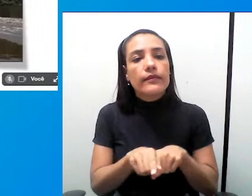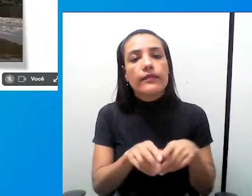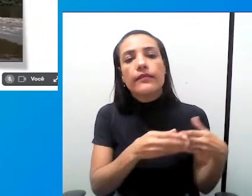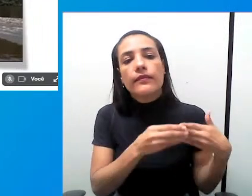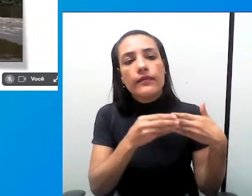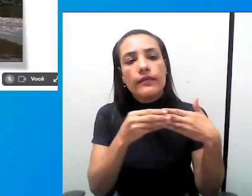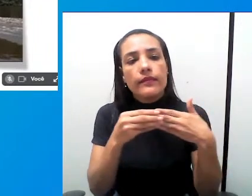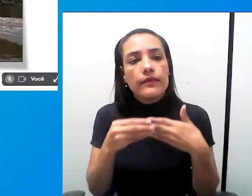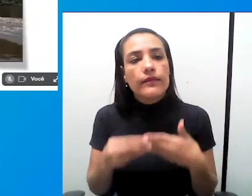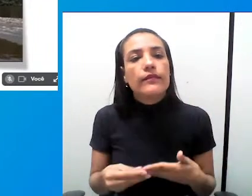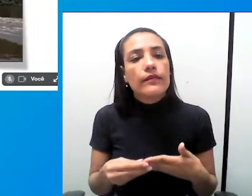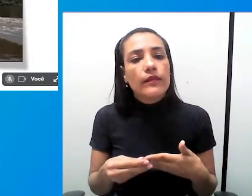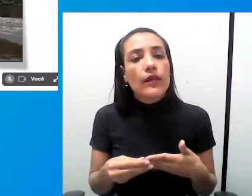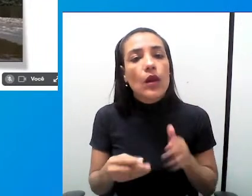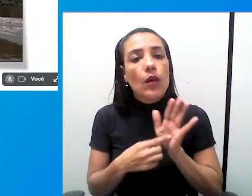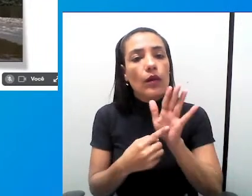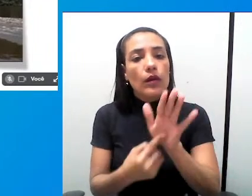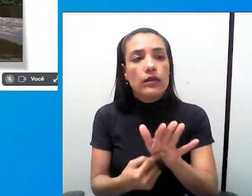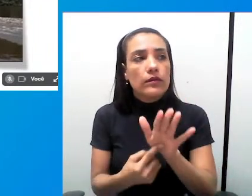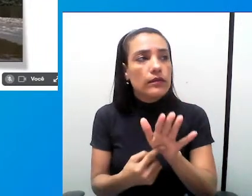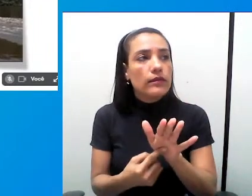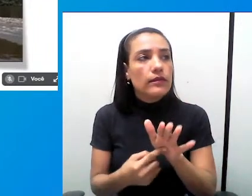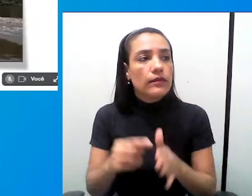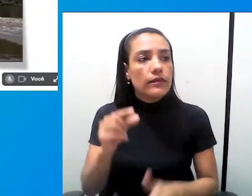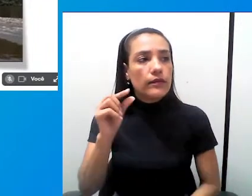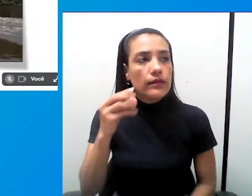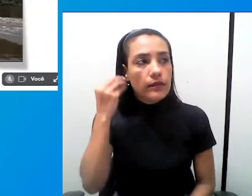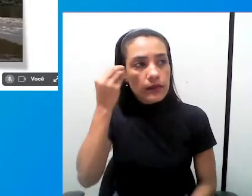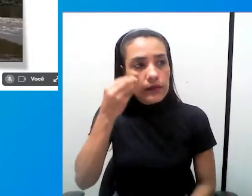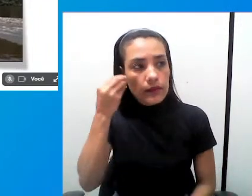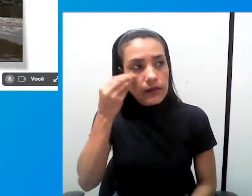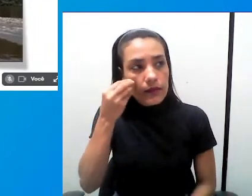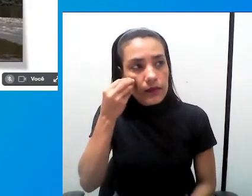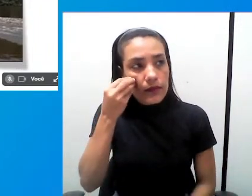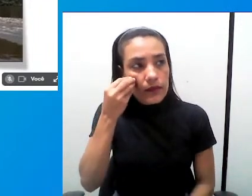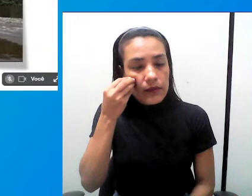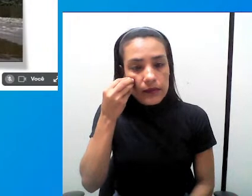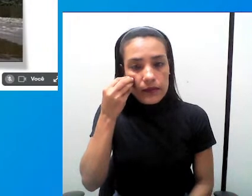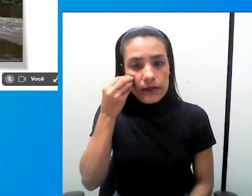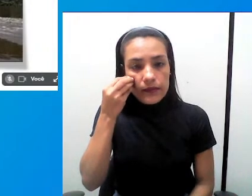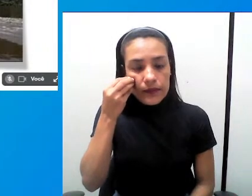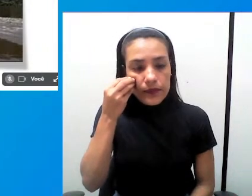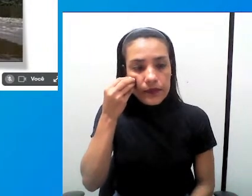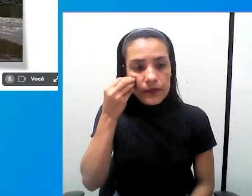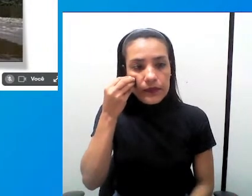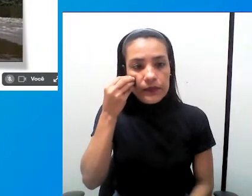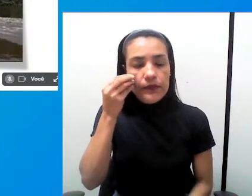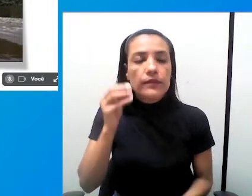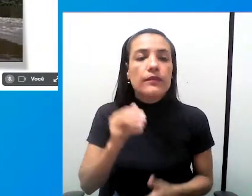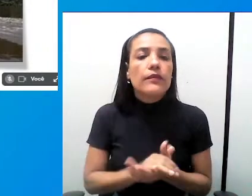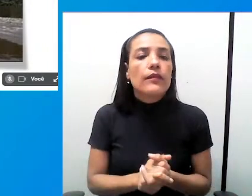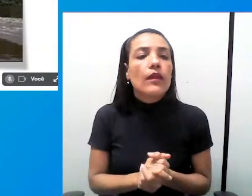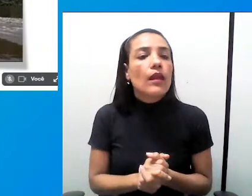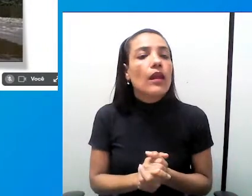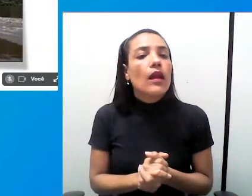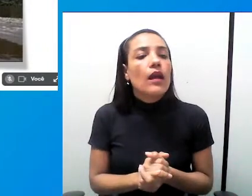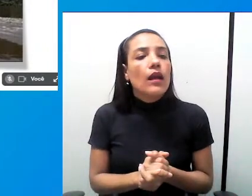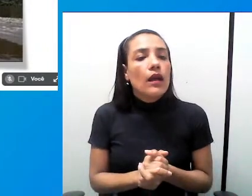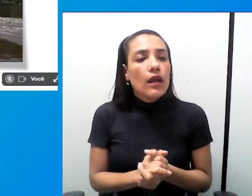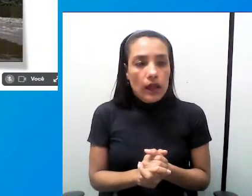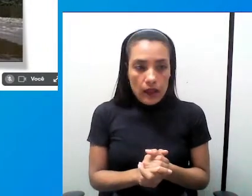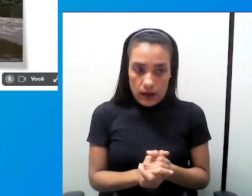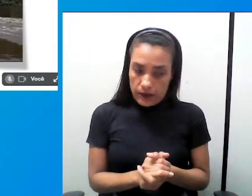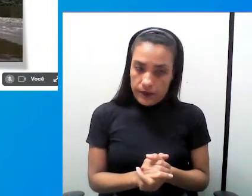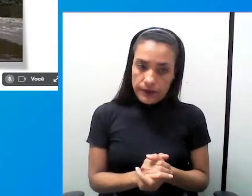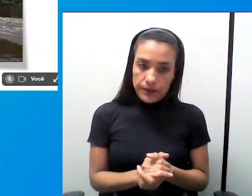são um pouco das nossas experiências e que nós temos trazido aqui, que nós temos feito aqui esse trabalho no